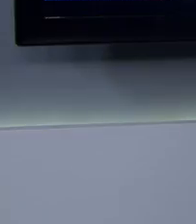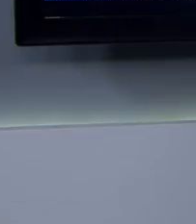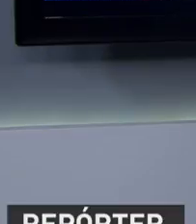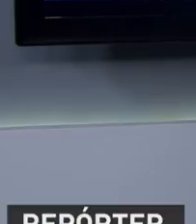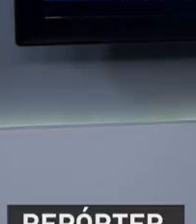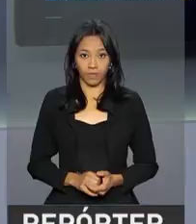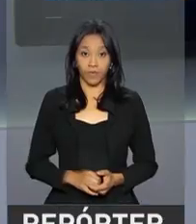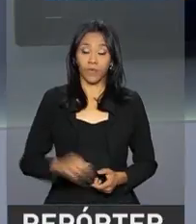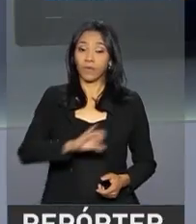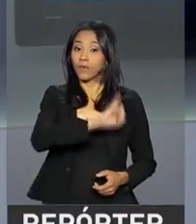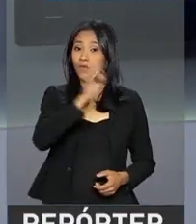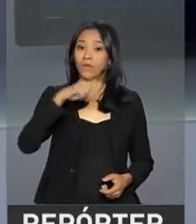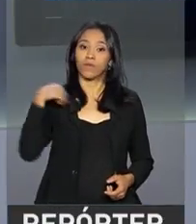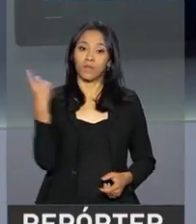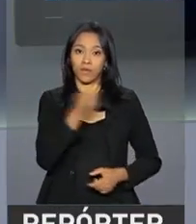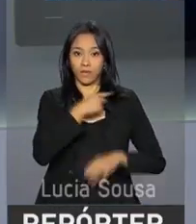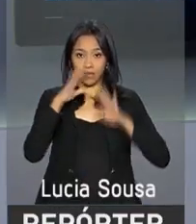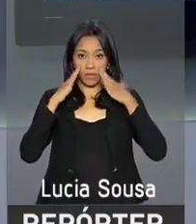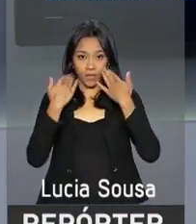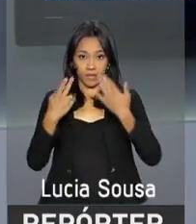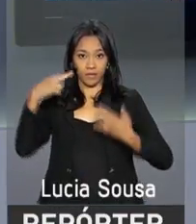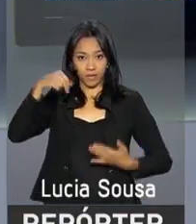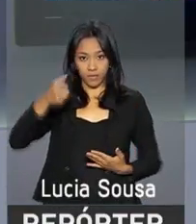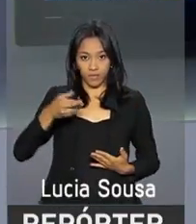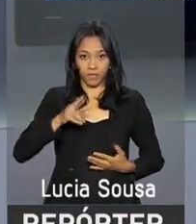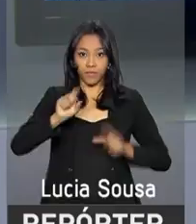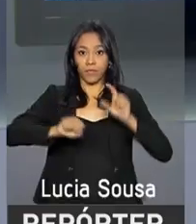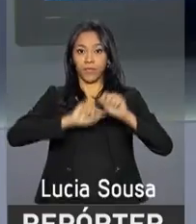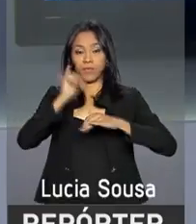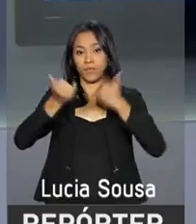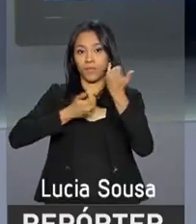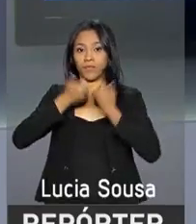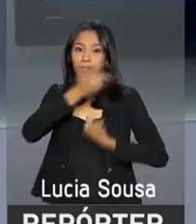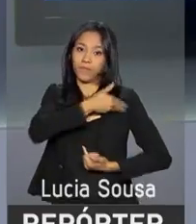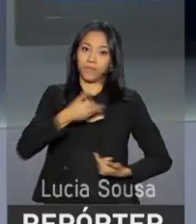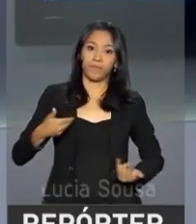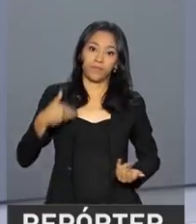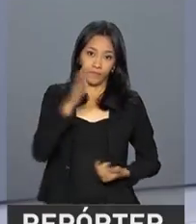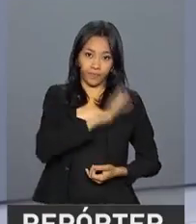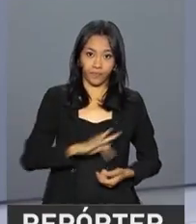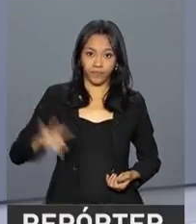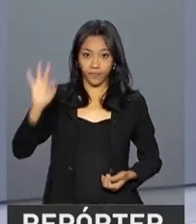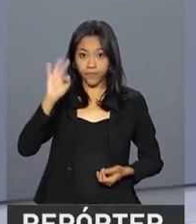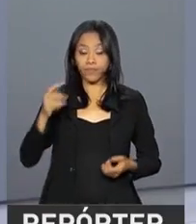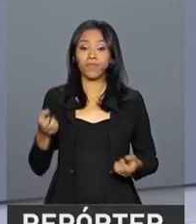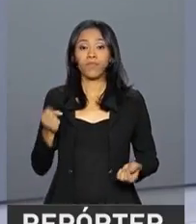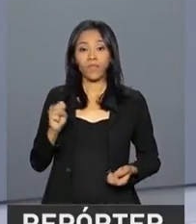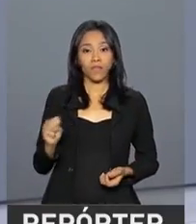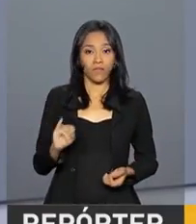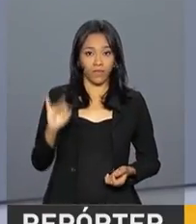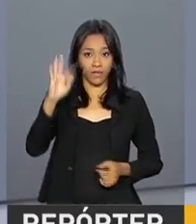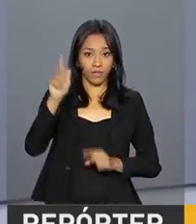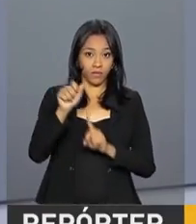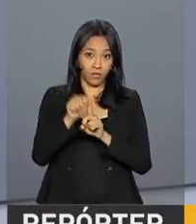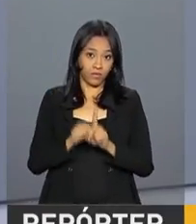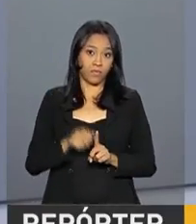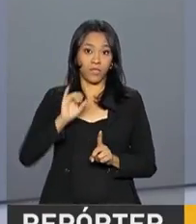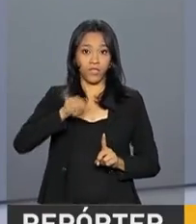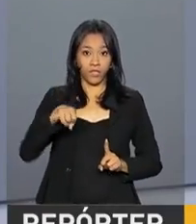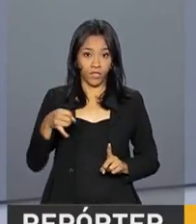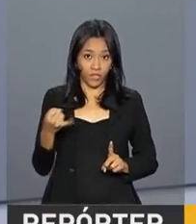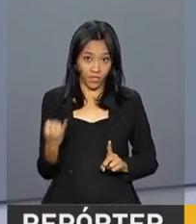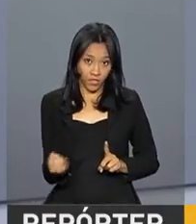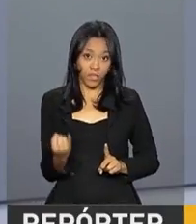o lá voltamos agora com repórter nbr notícias do governo federal a inflação de janeiro medida pelo